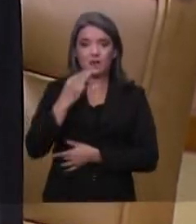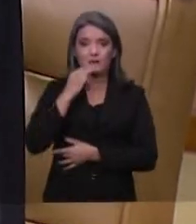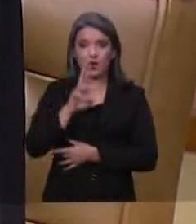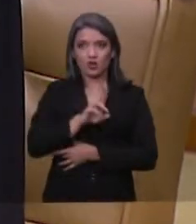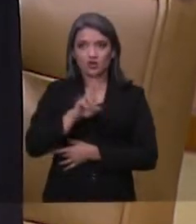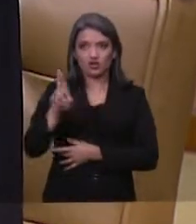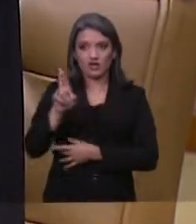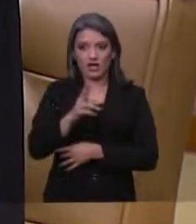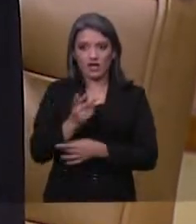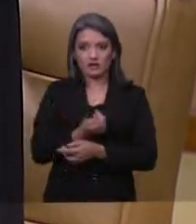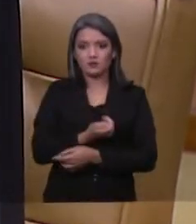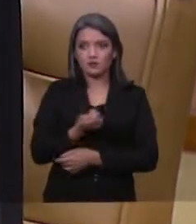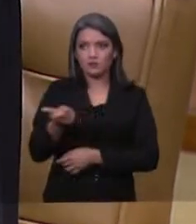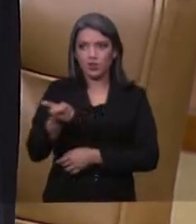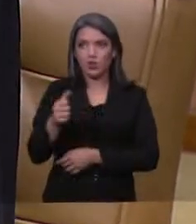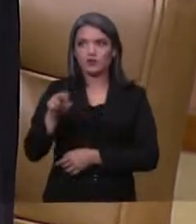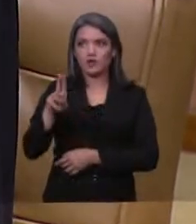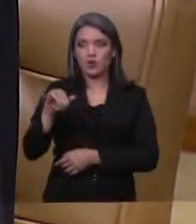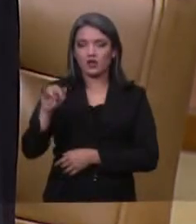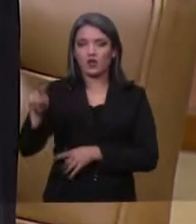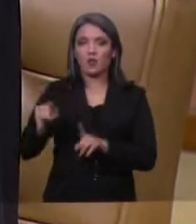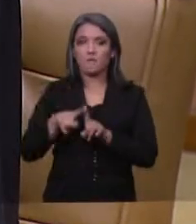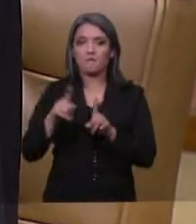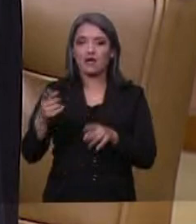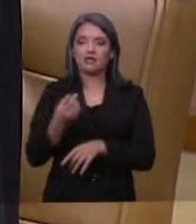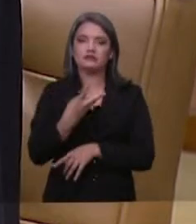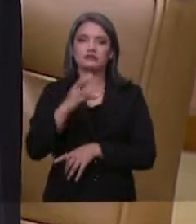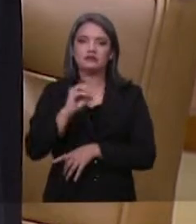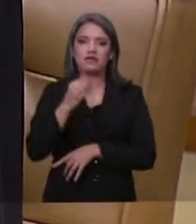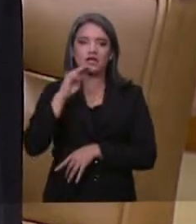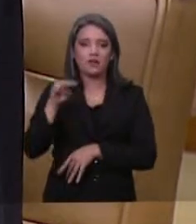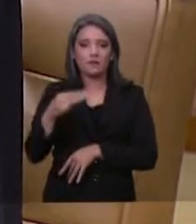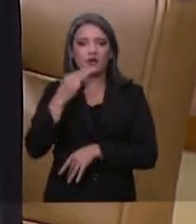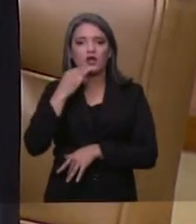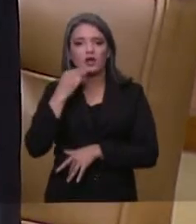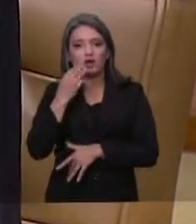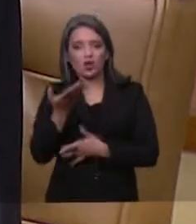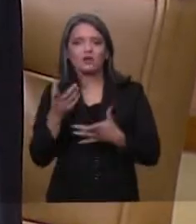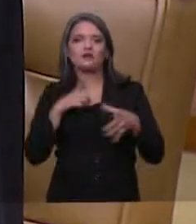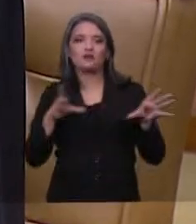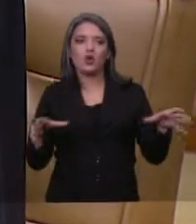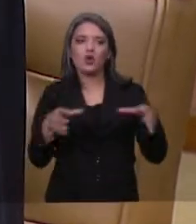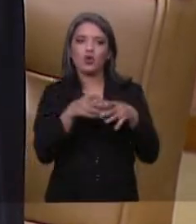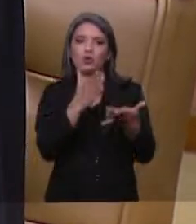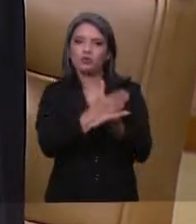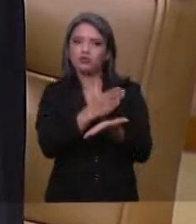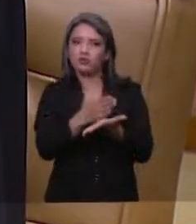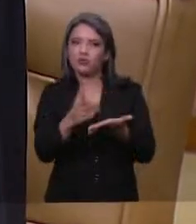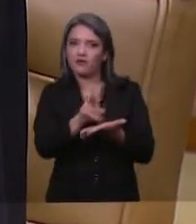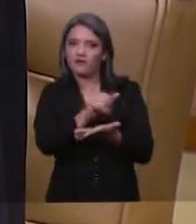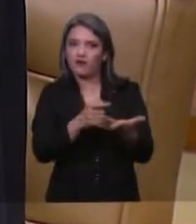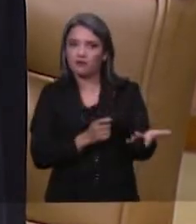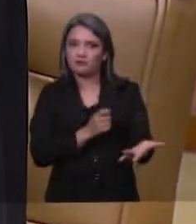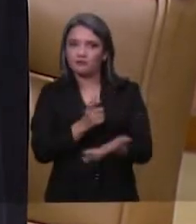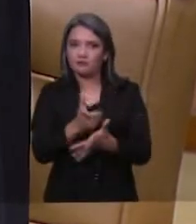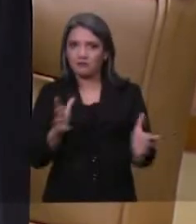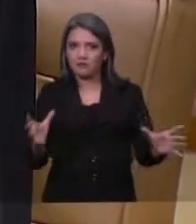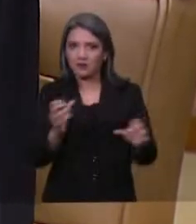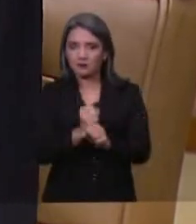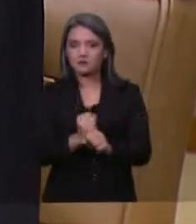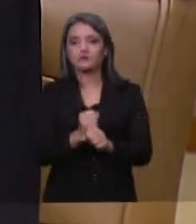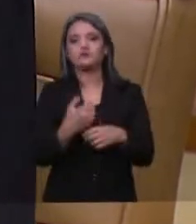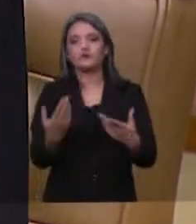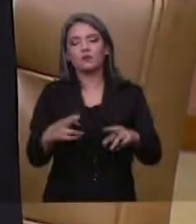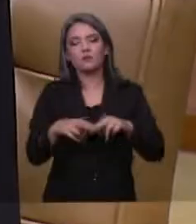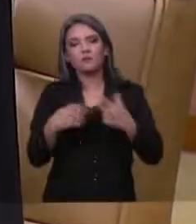favor da União em caráter solidário, tão somente a título de danos materiais, especialmente em vista do que foi apurado e